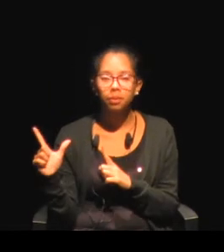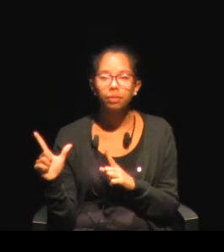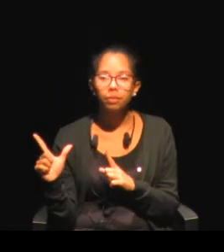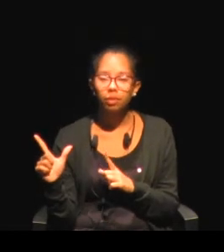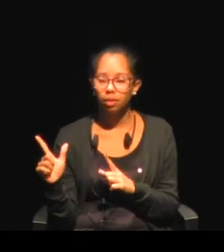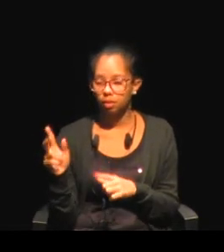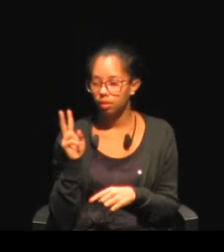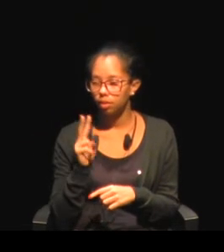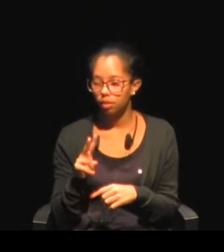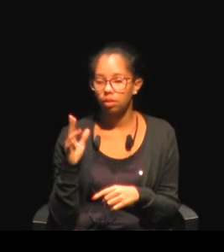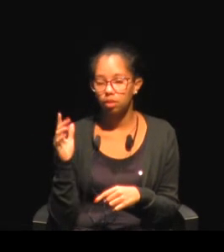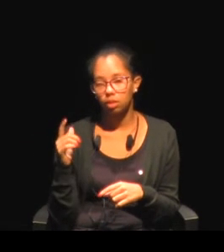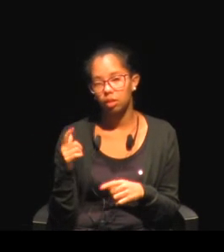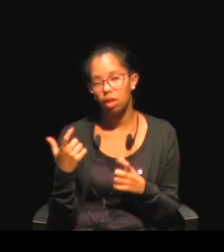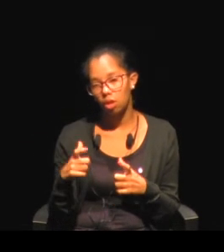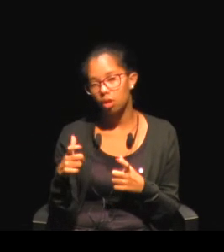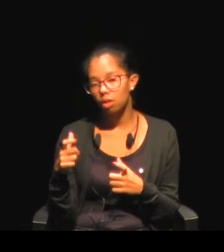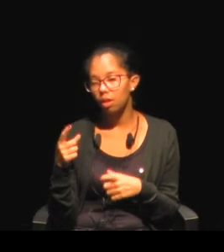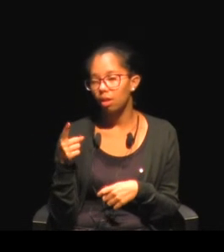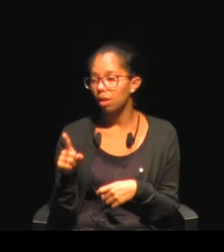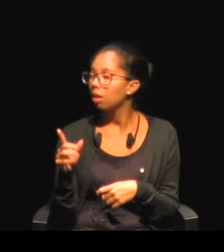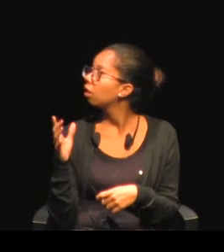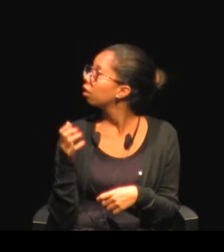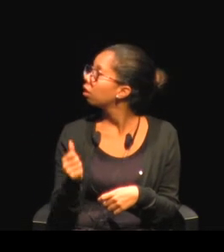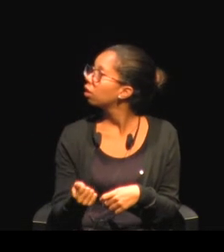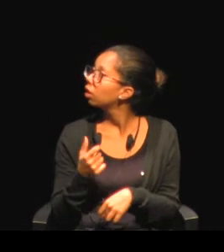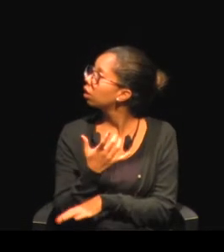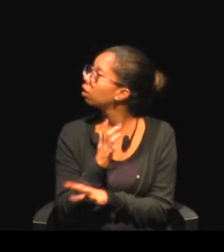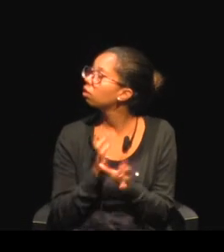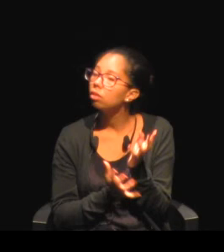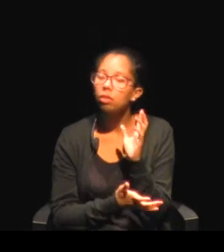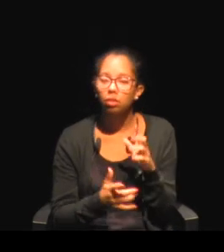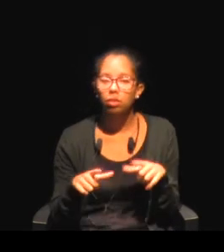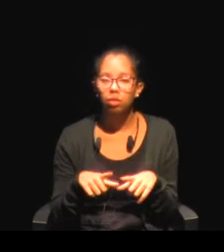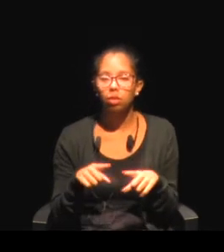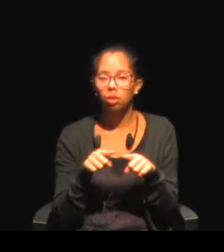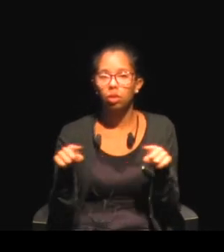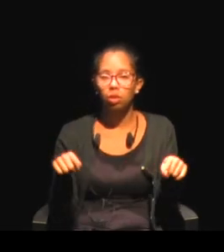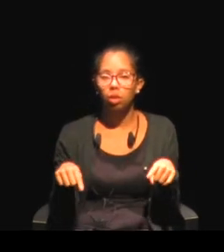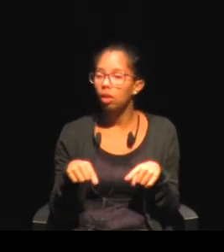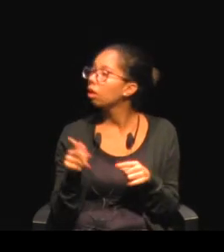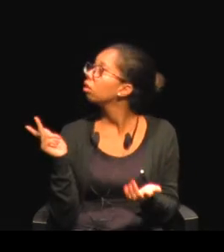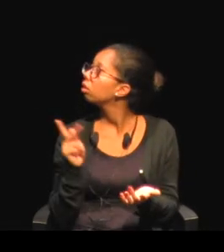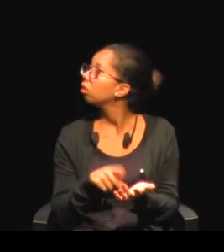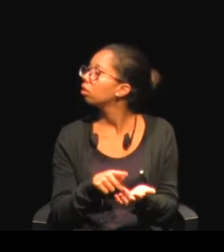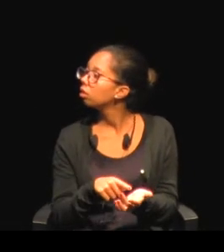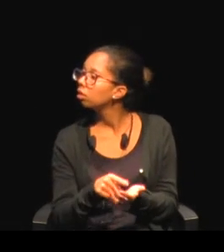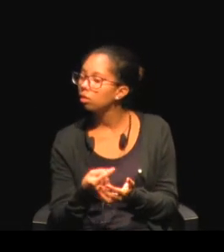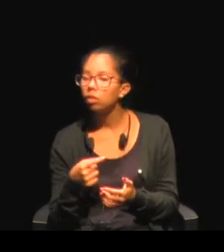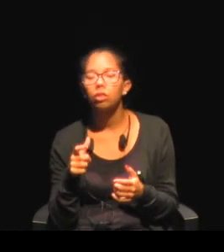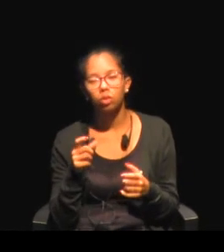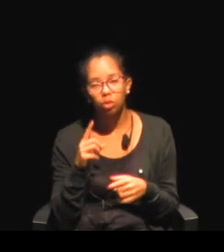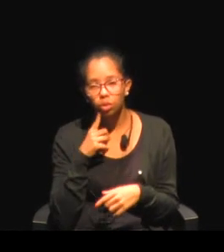Bom, esse é o museu. E esse trabalho chegou também como uma encomenda também bastante, quer dizer,